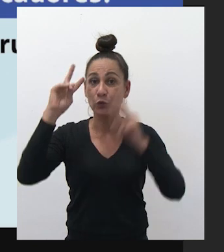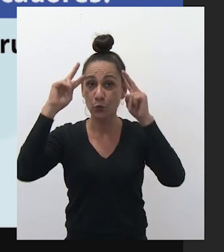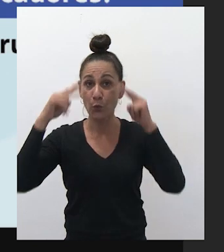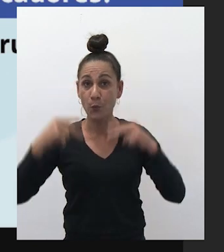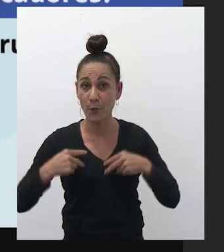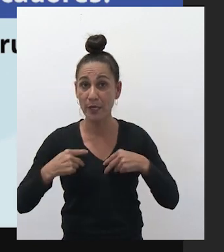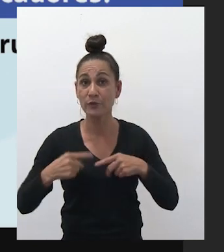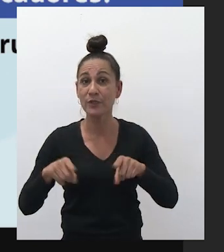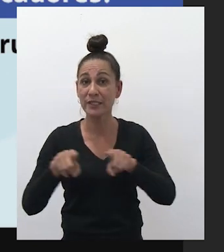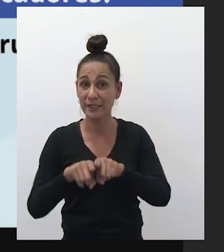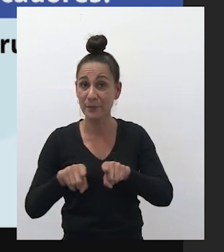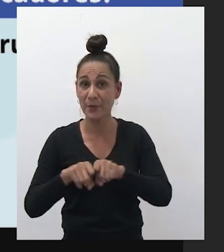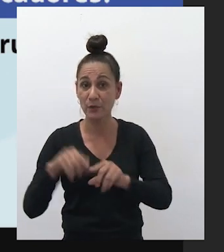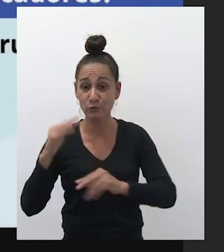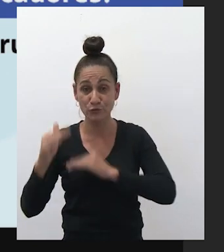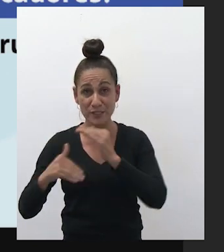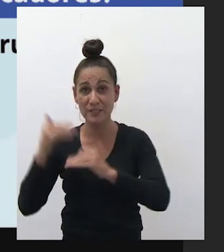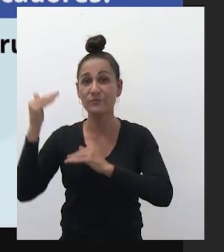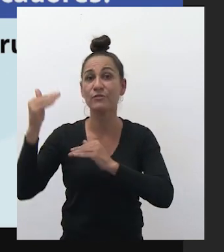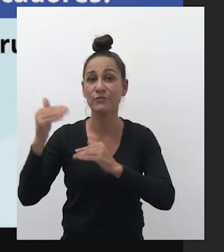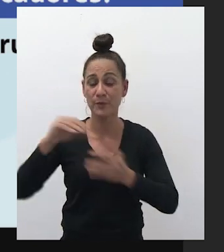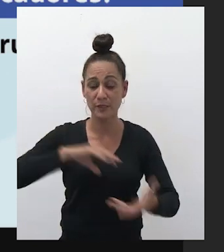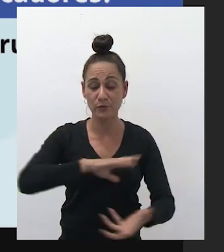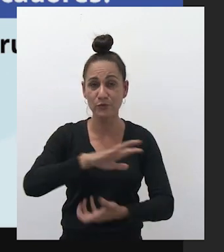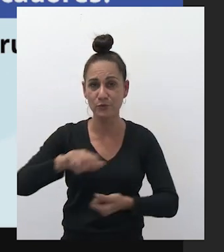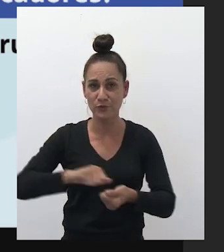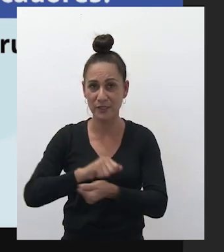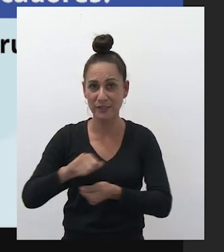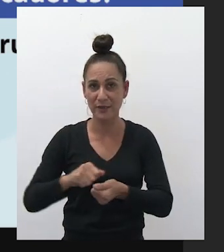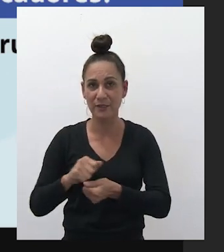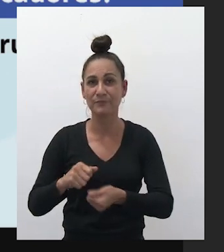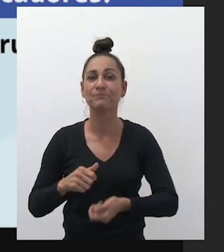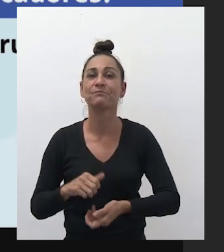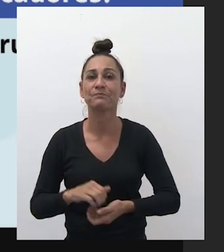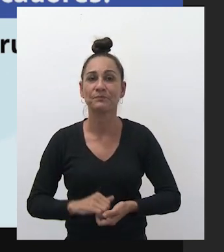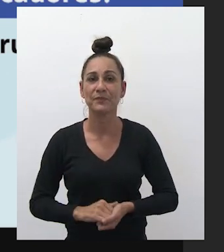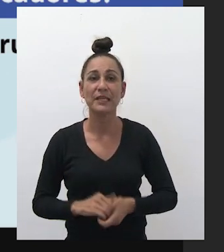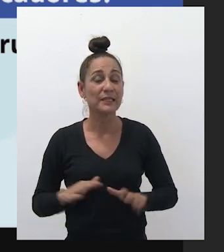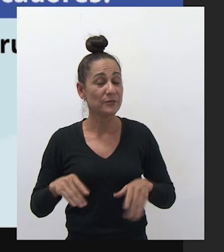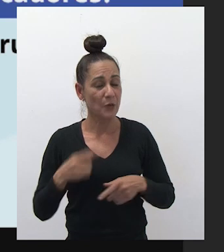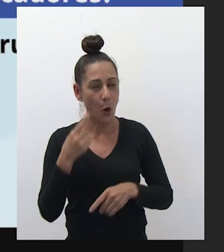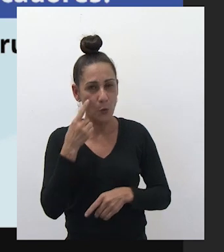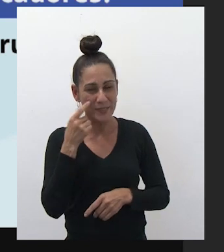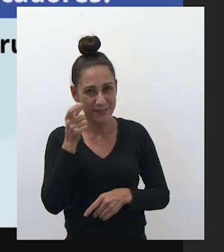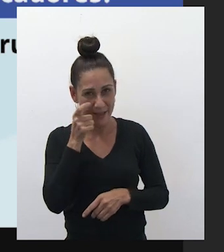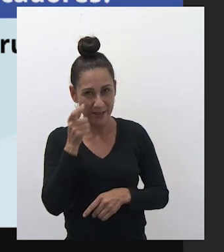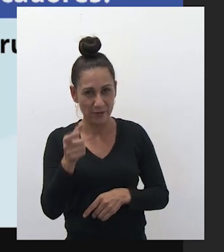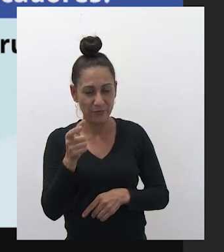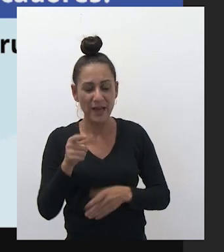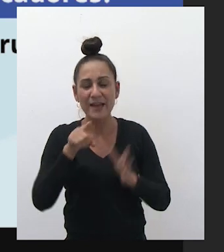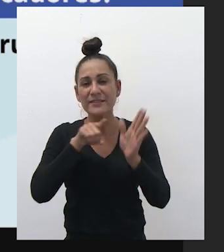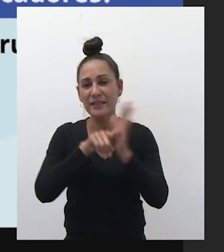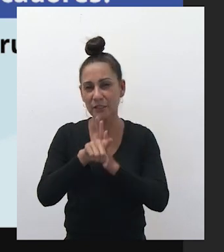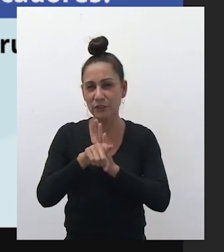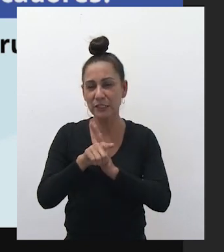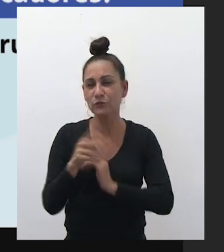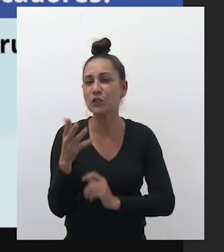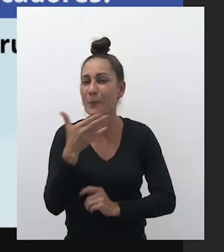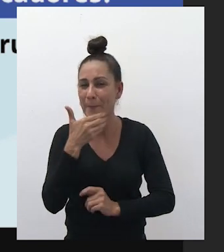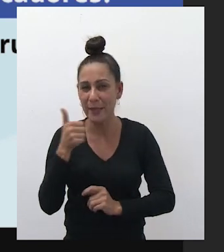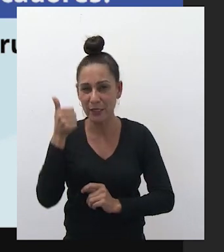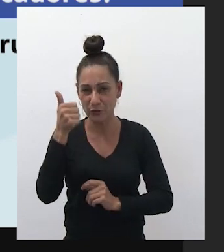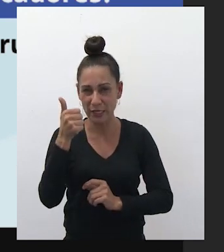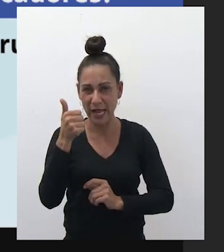sustentável, conceitos que a gente vai esmiuçar mais adiante. Vejam, essa questão de melhorar